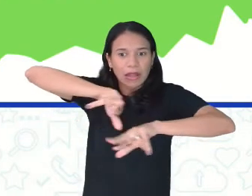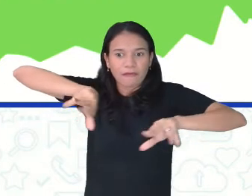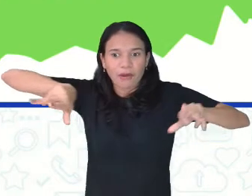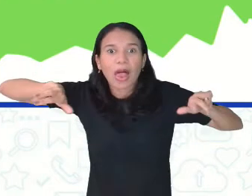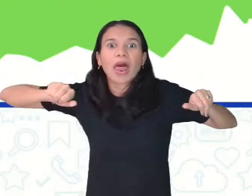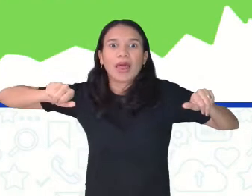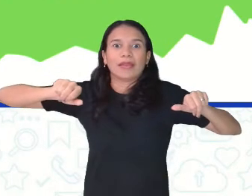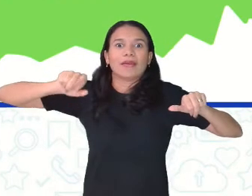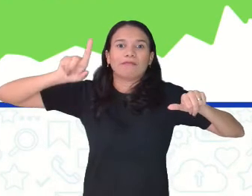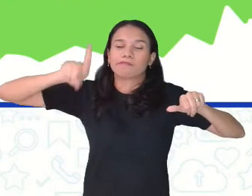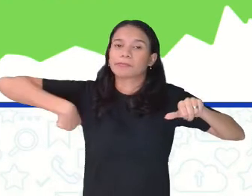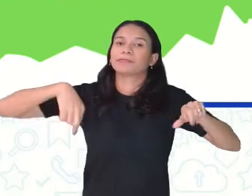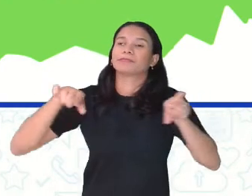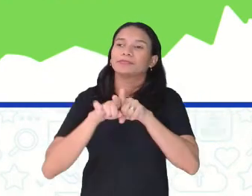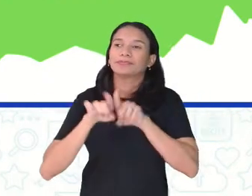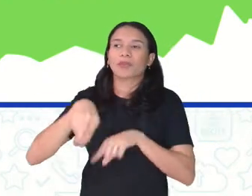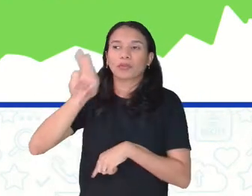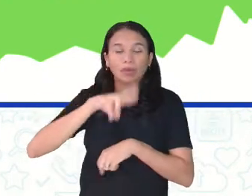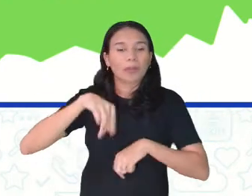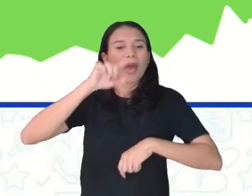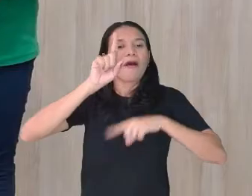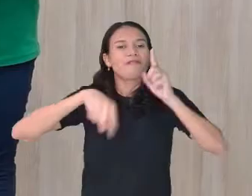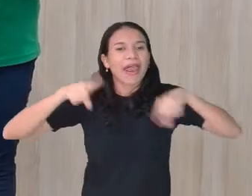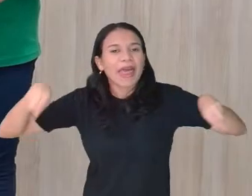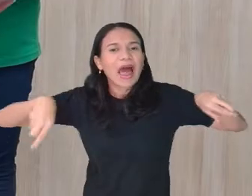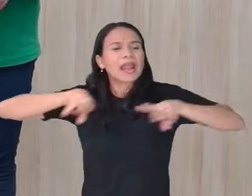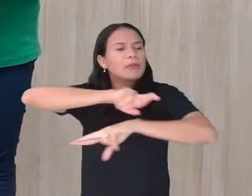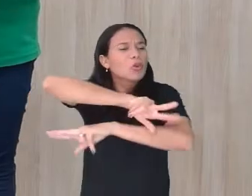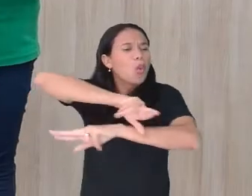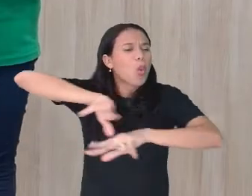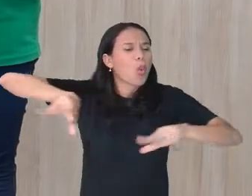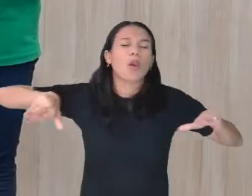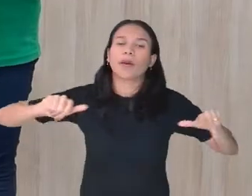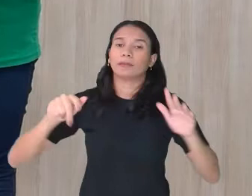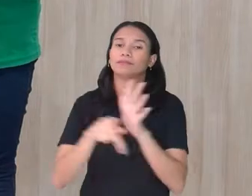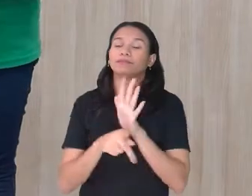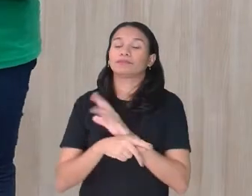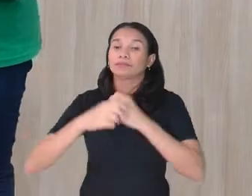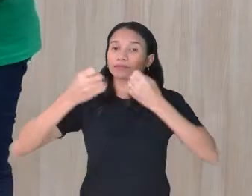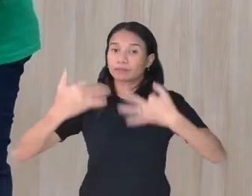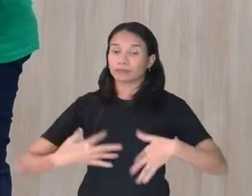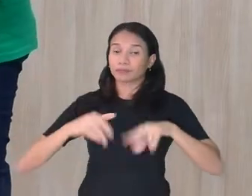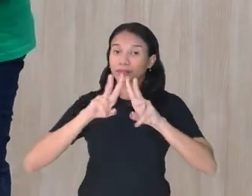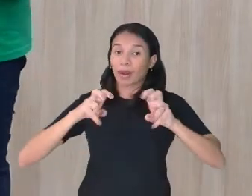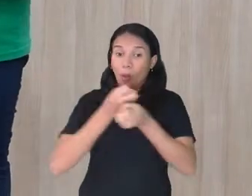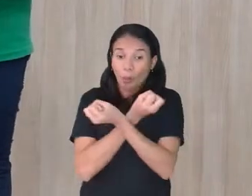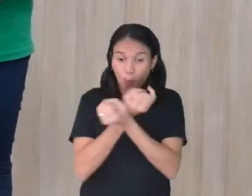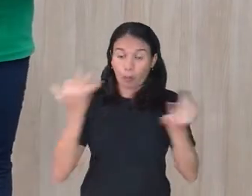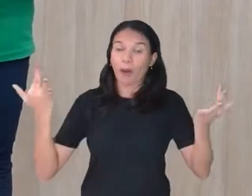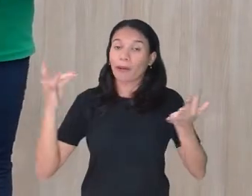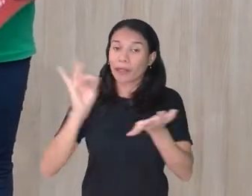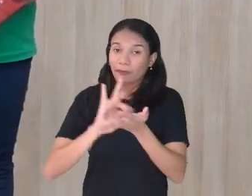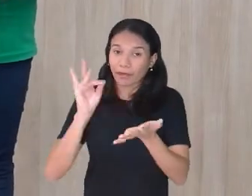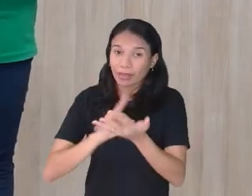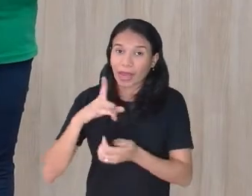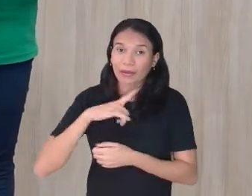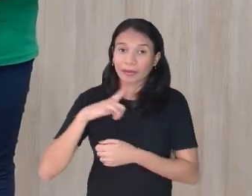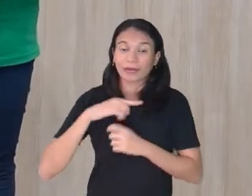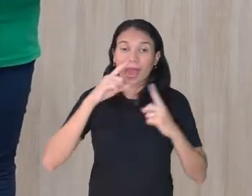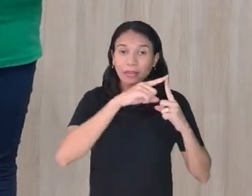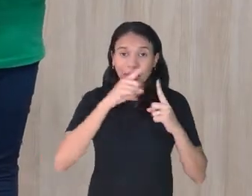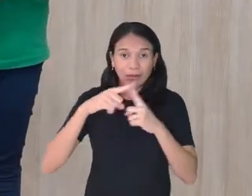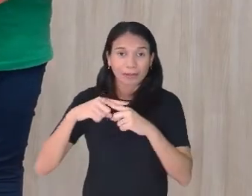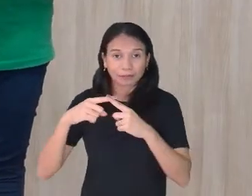variedade. Utilizamos aí esse termo variedade para falar em relação aí à grande quantidade de